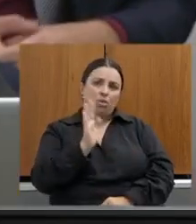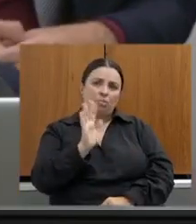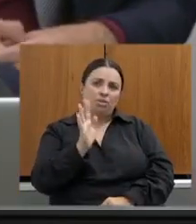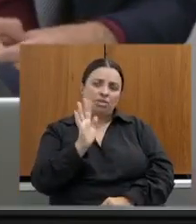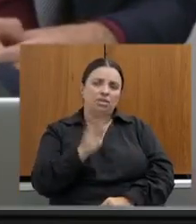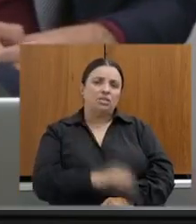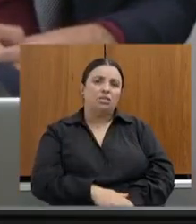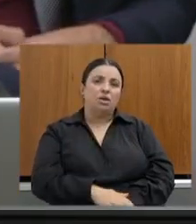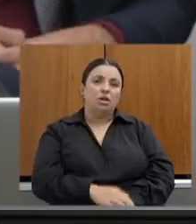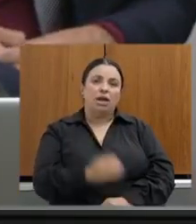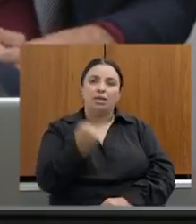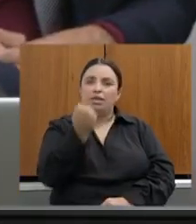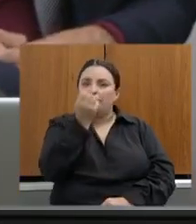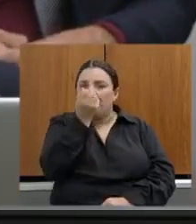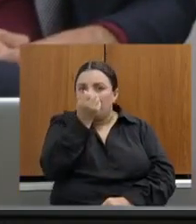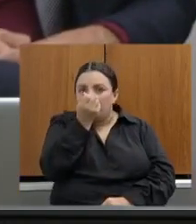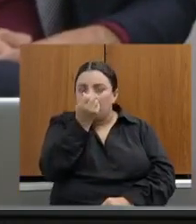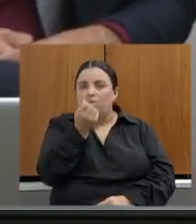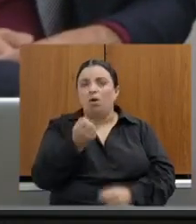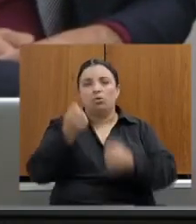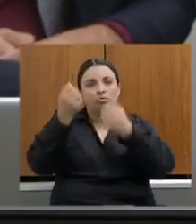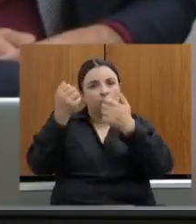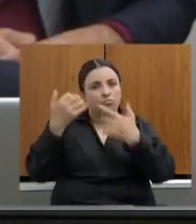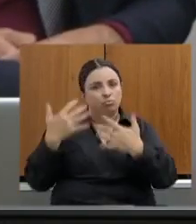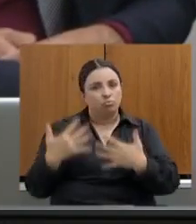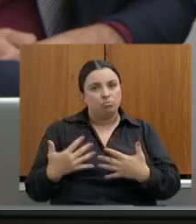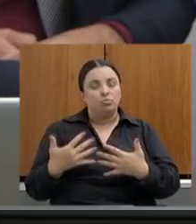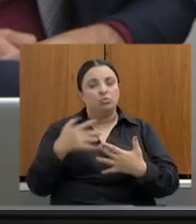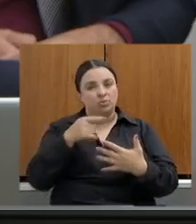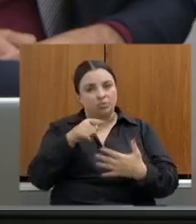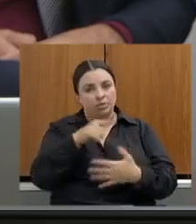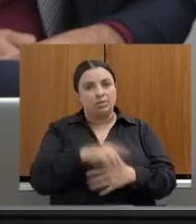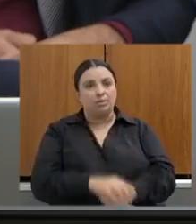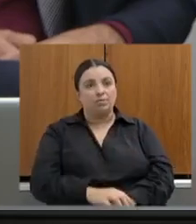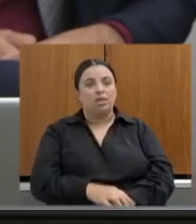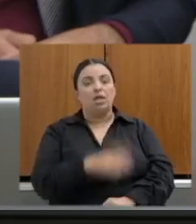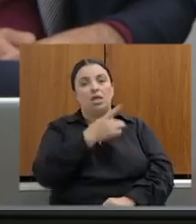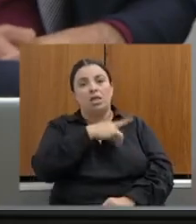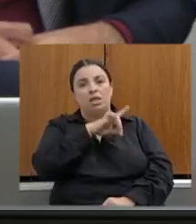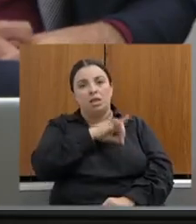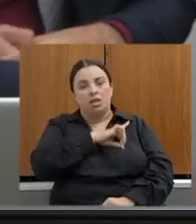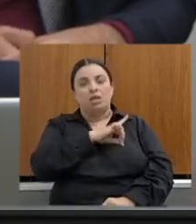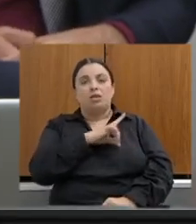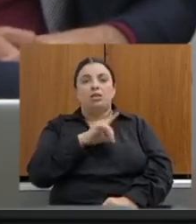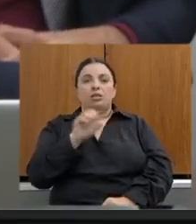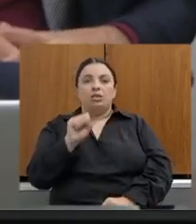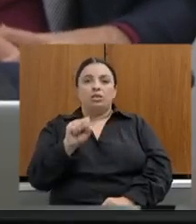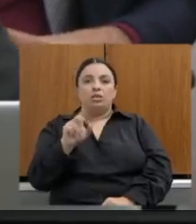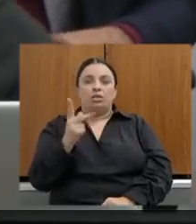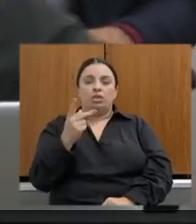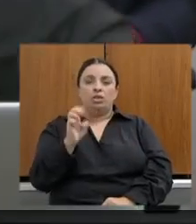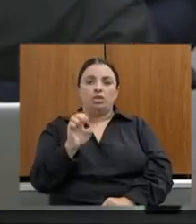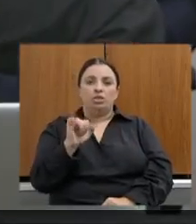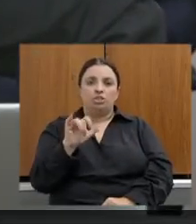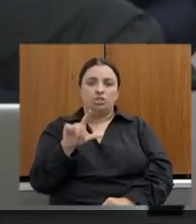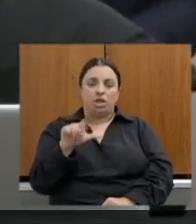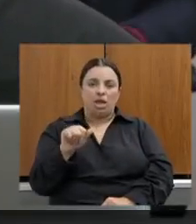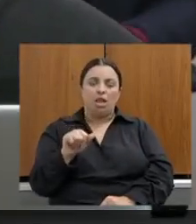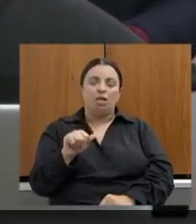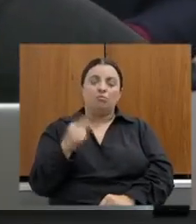aqui o áudio puxou é a deputada achei nada nós fizemos aqui a mesma